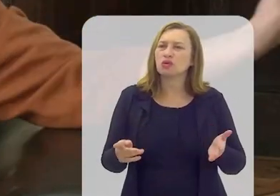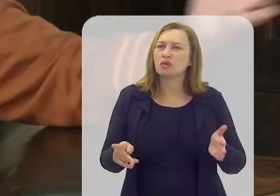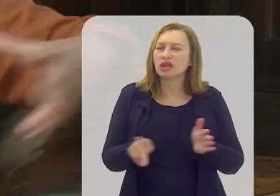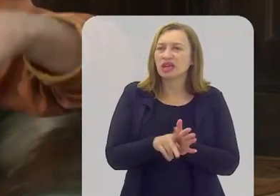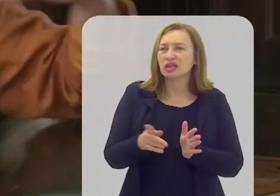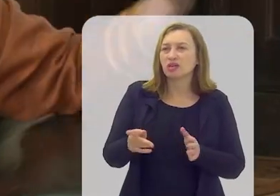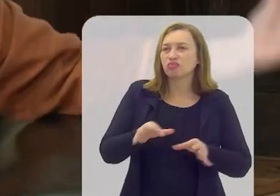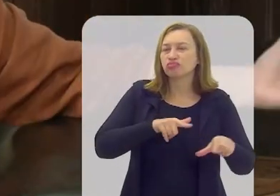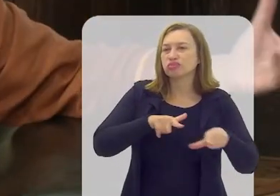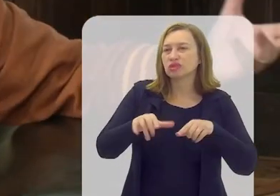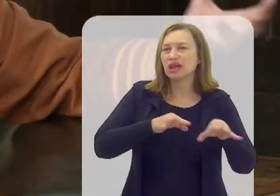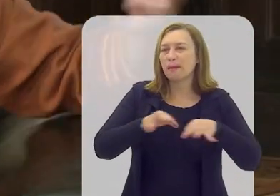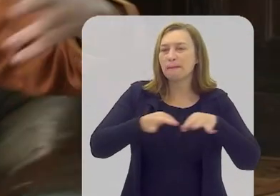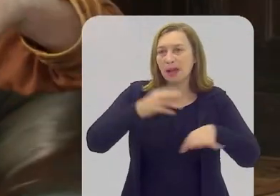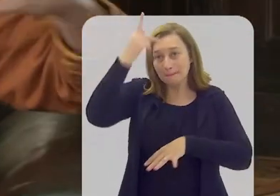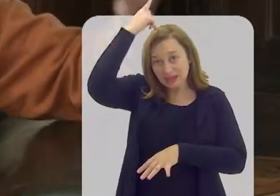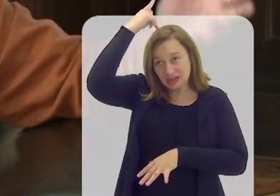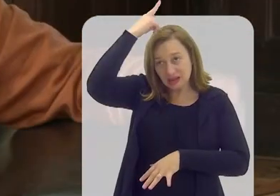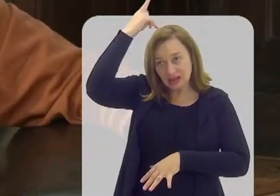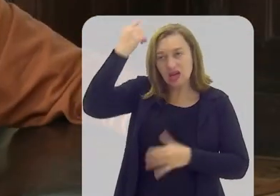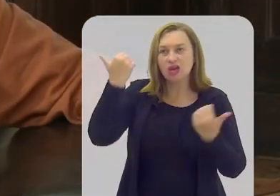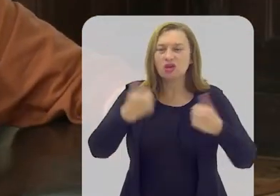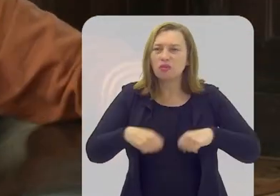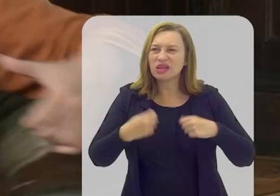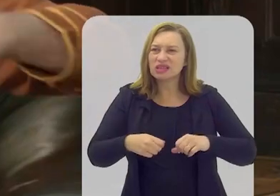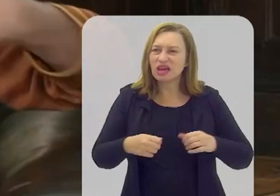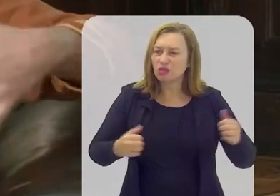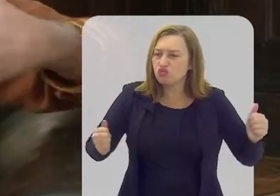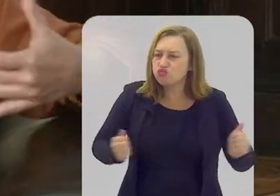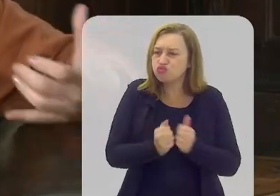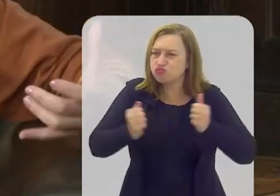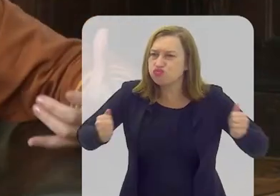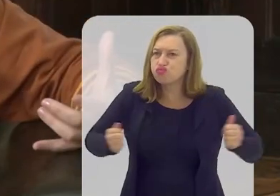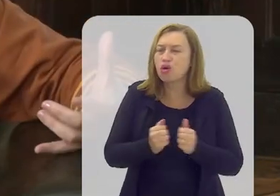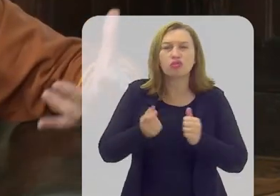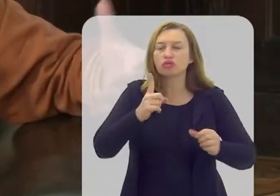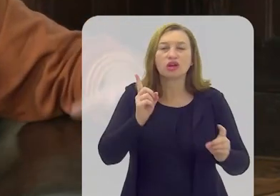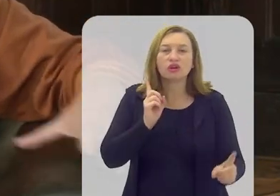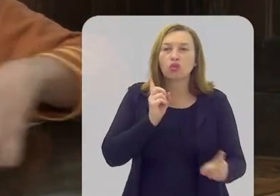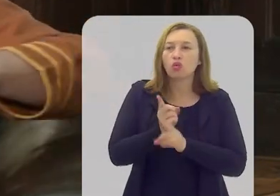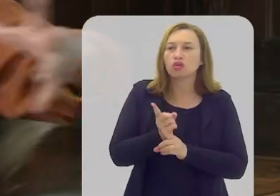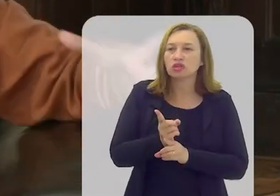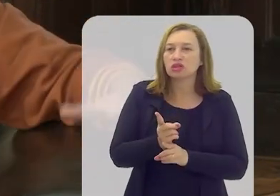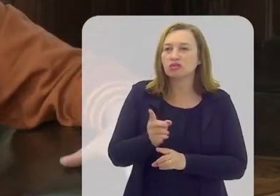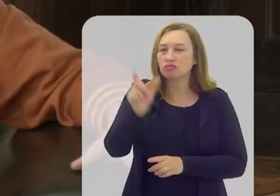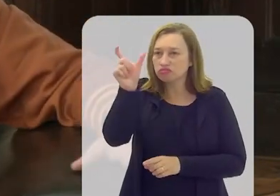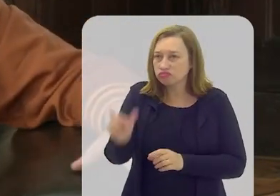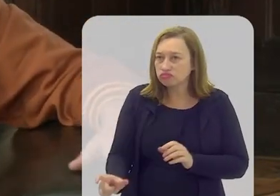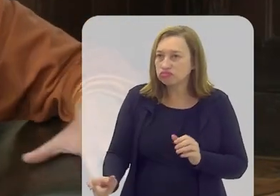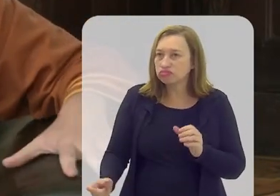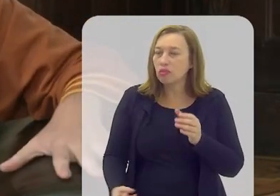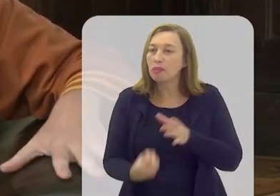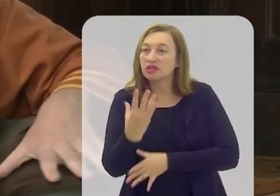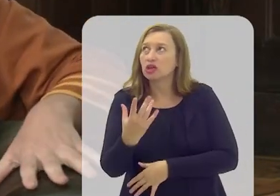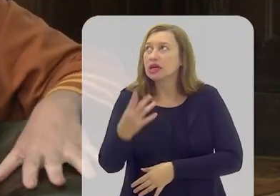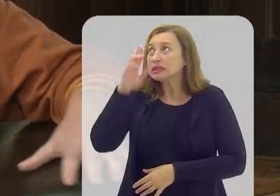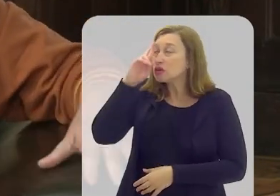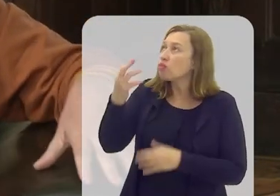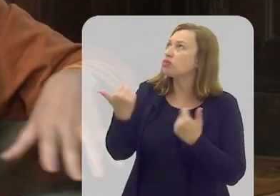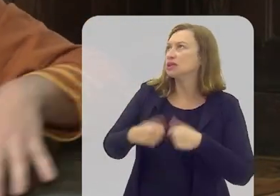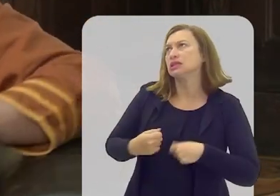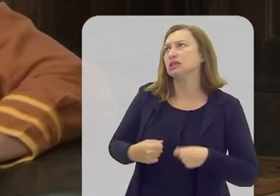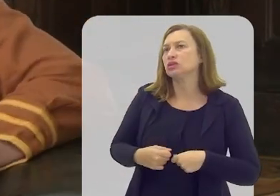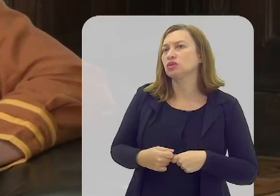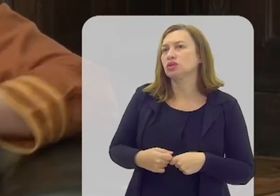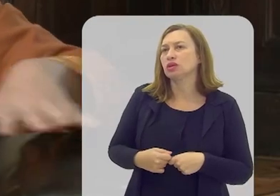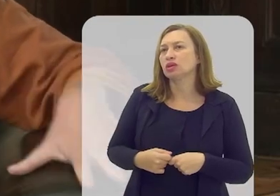a ver com o trabalho pentecostal que eu tinha desenvolvido ali, e eu precisava de acordeon, né? E eu não estava achando um produtor. Eu falei, Senhor, eu preciso